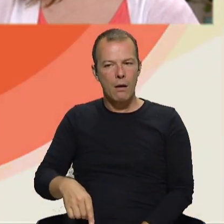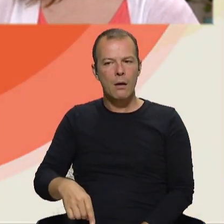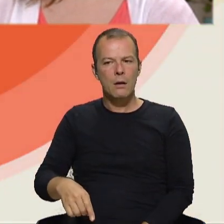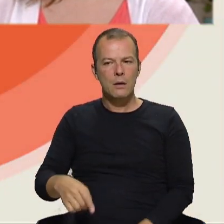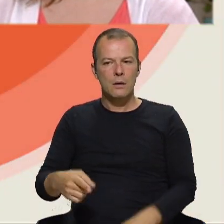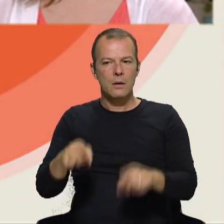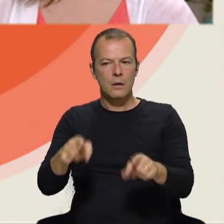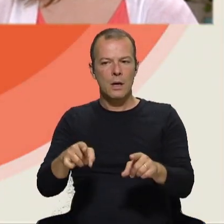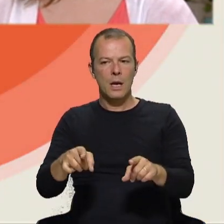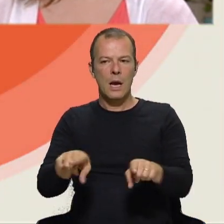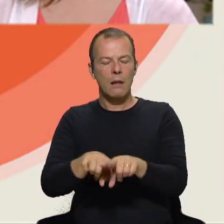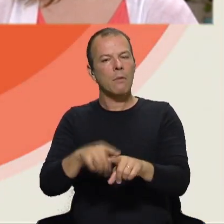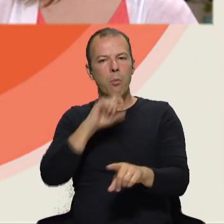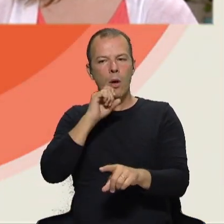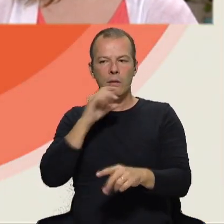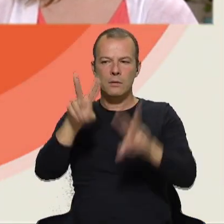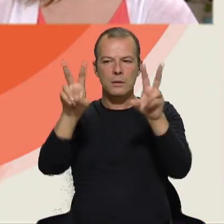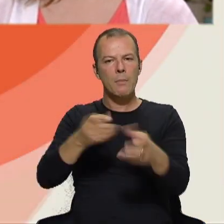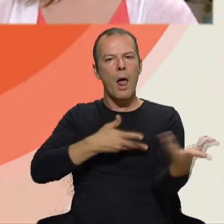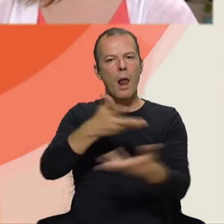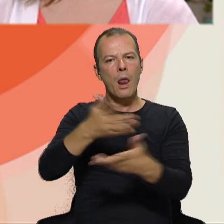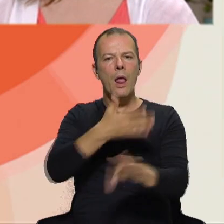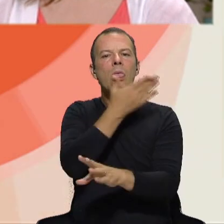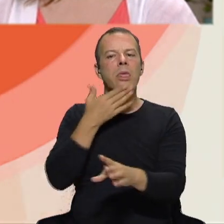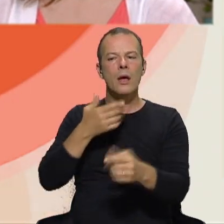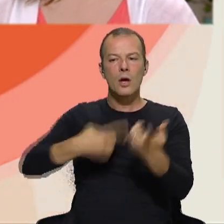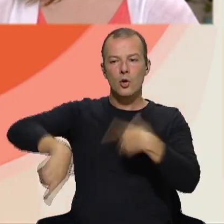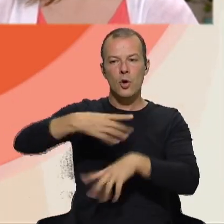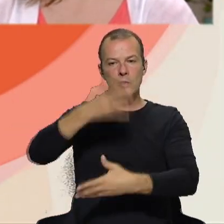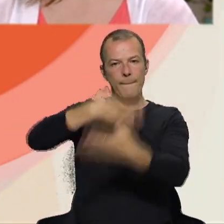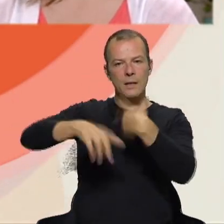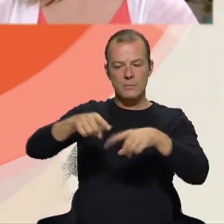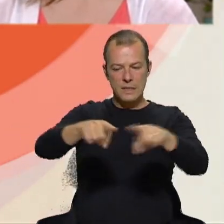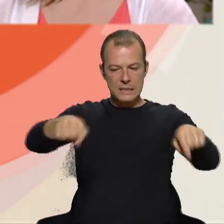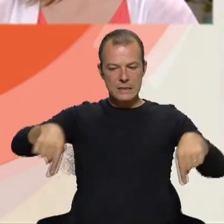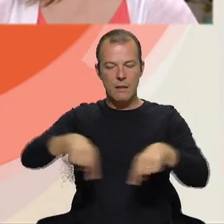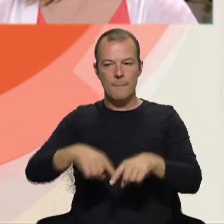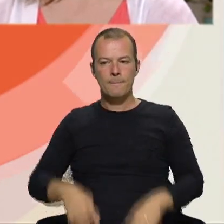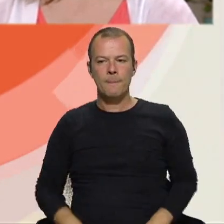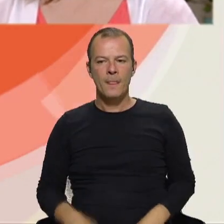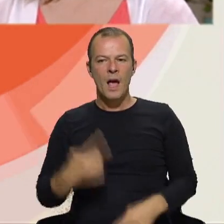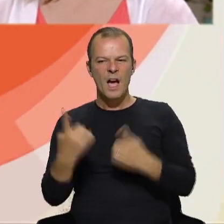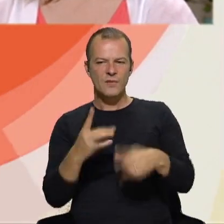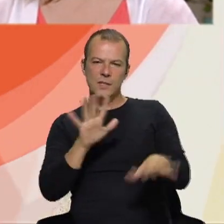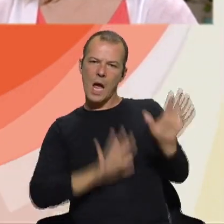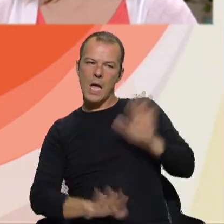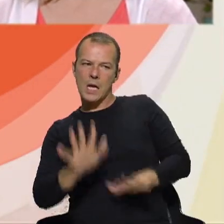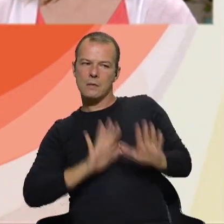ela acho que ela tem propriedade para falar de certos assuntos que a gente estuda na sala de aula. Nós temos alguns tabus, às vezes